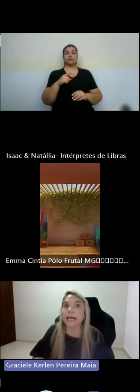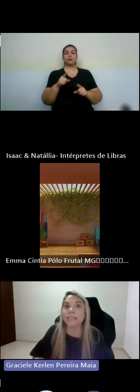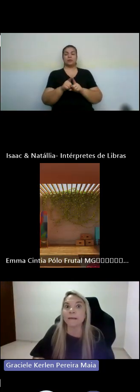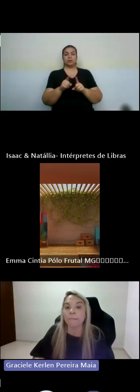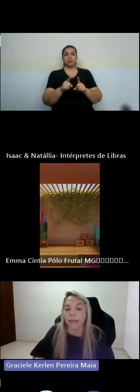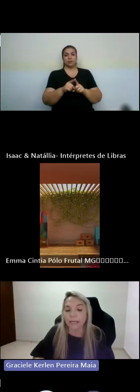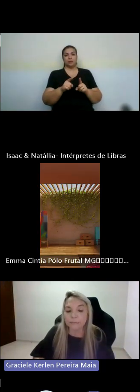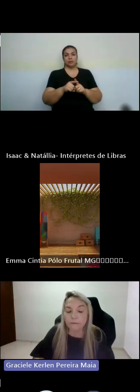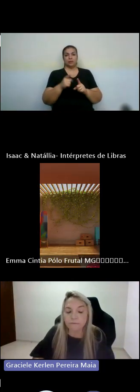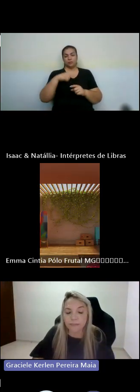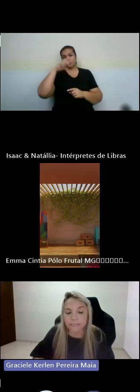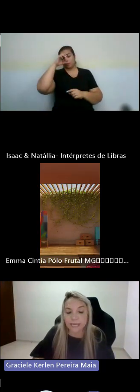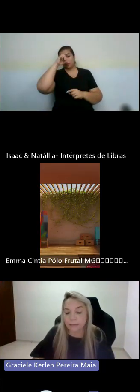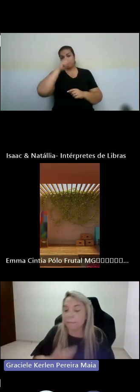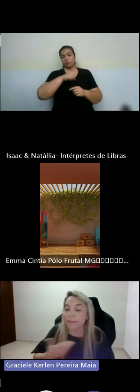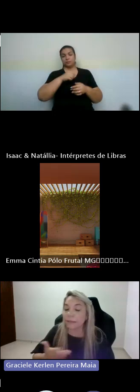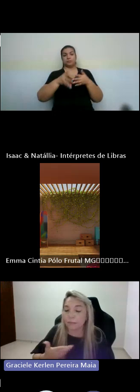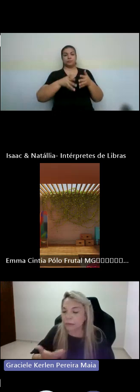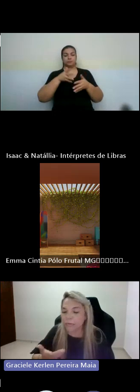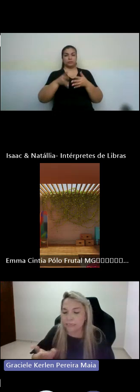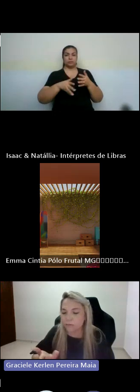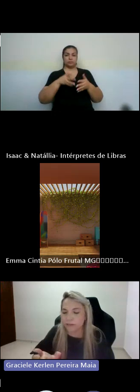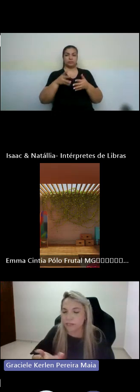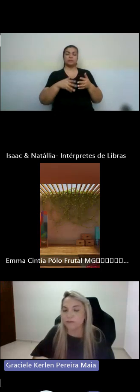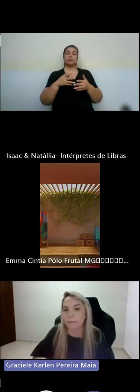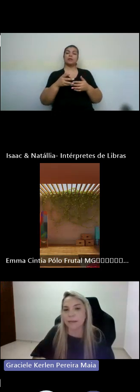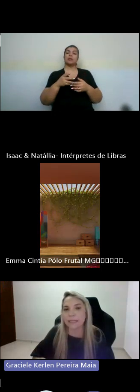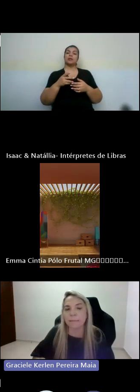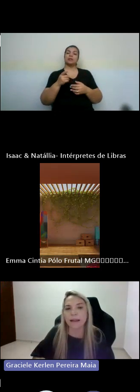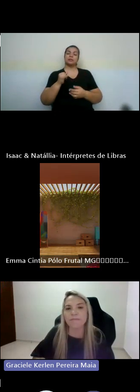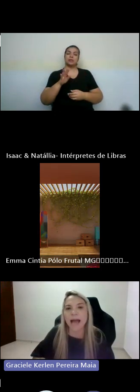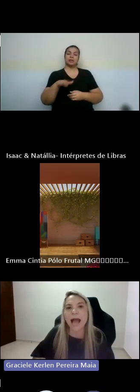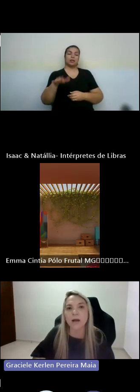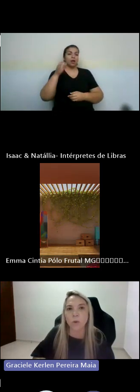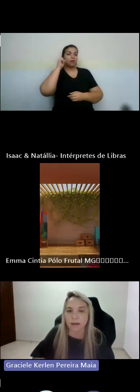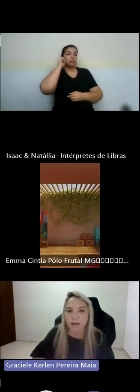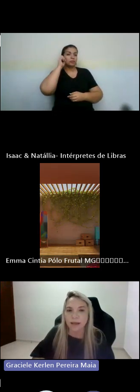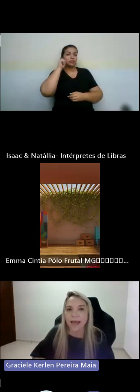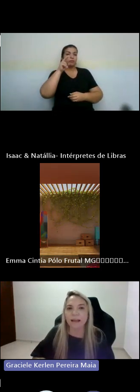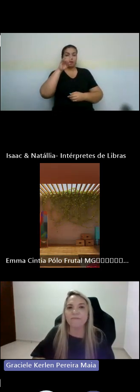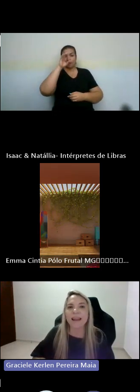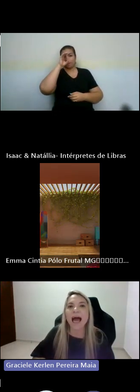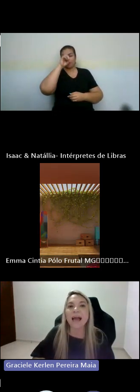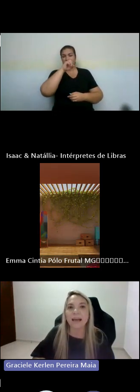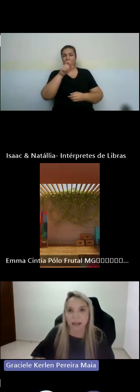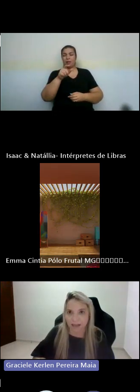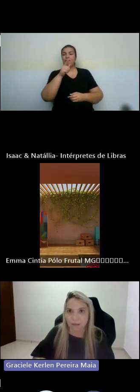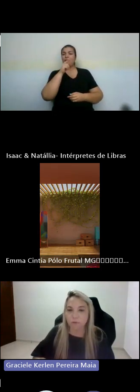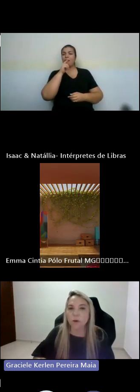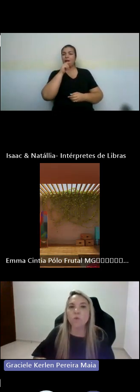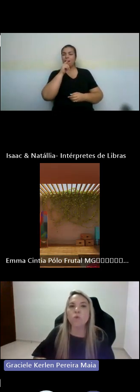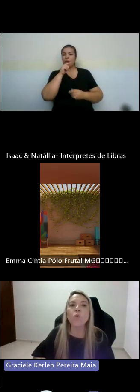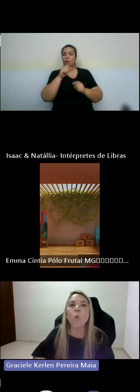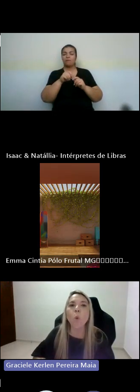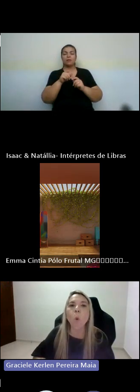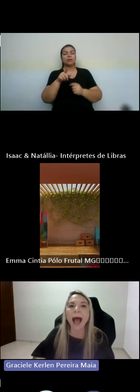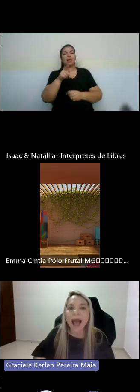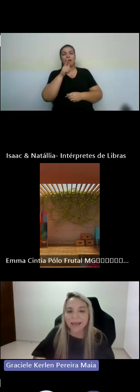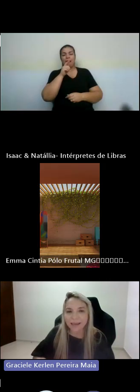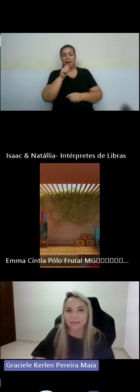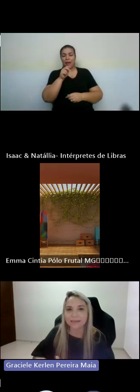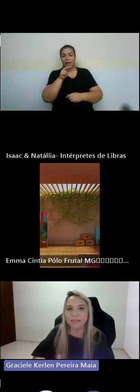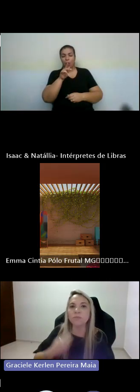de sinais, eles vão uma criança ouvinte vai aprender a palavra água, ela fala água, porque